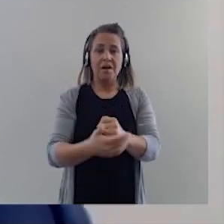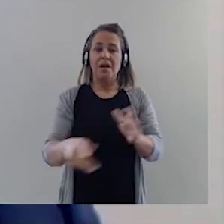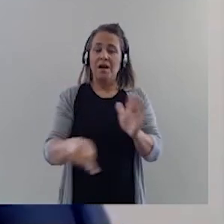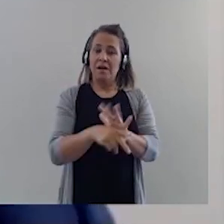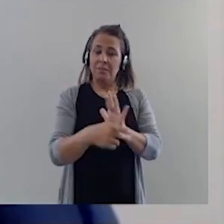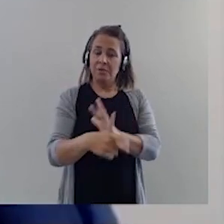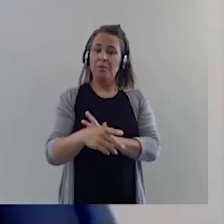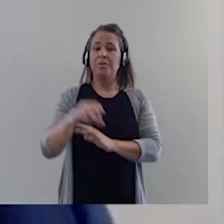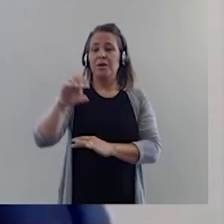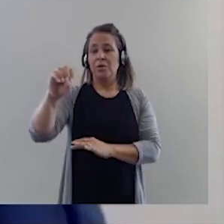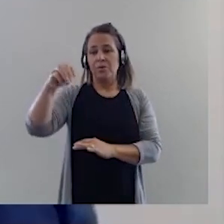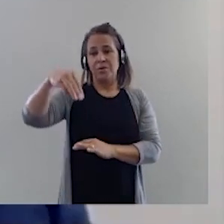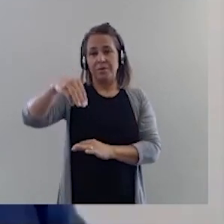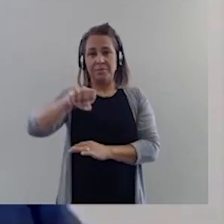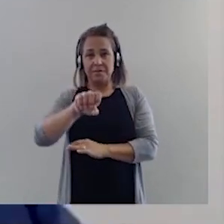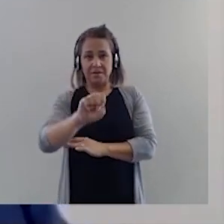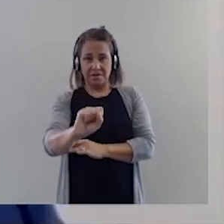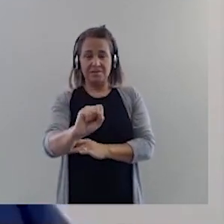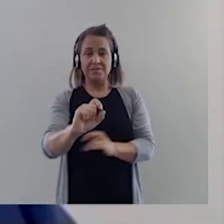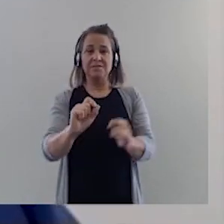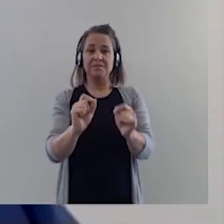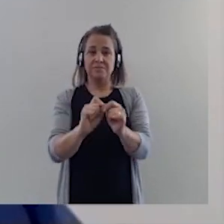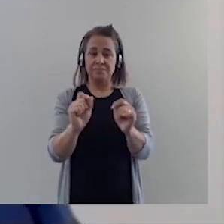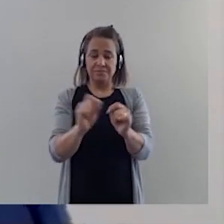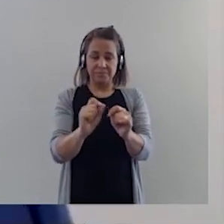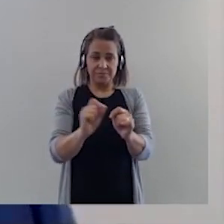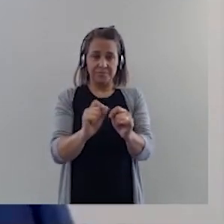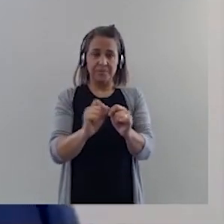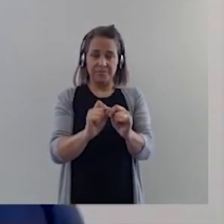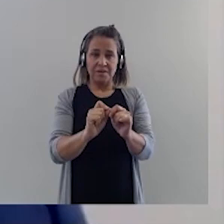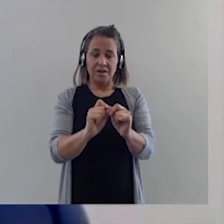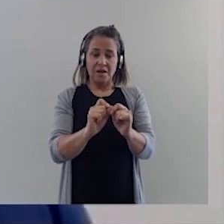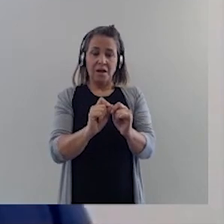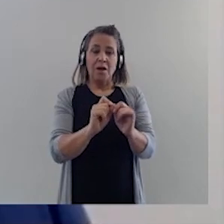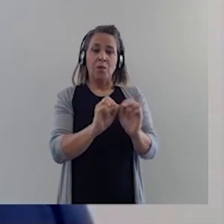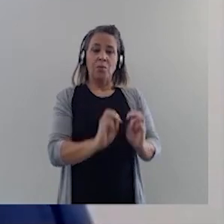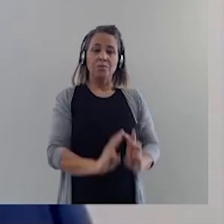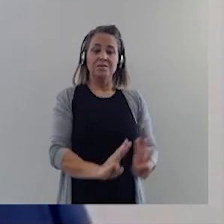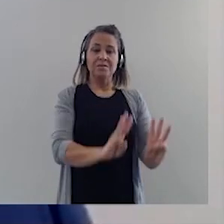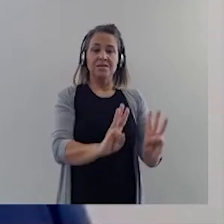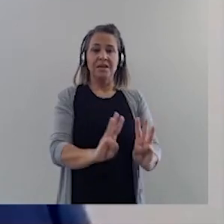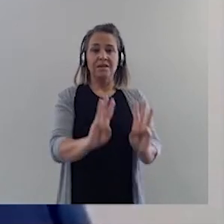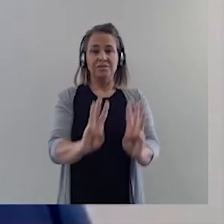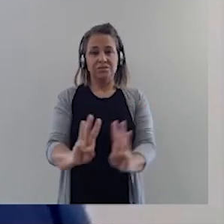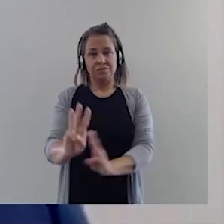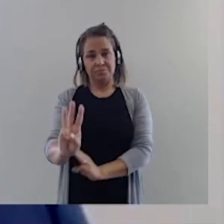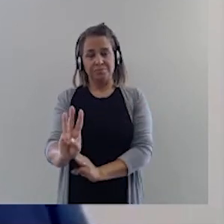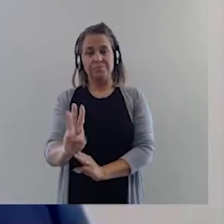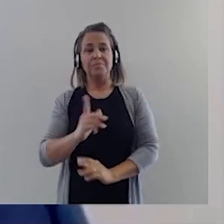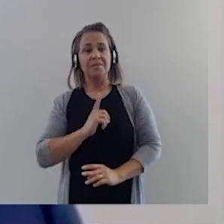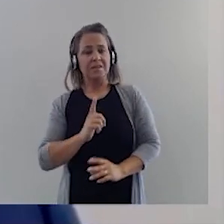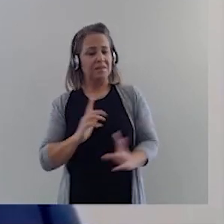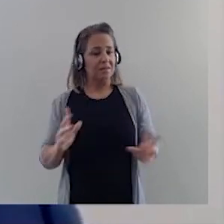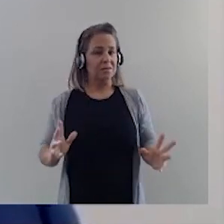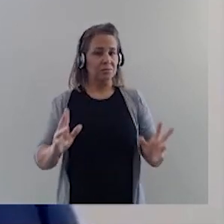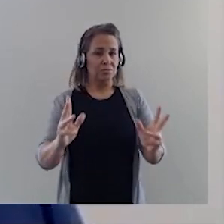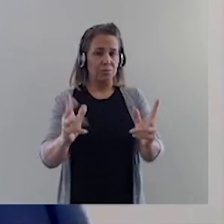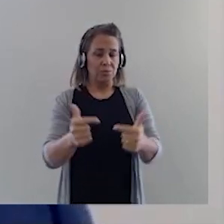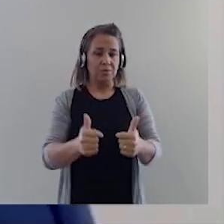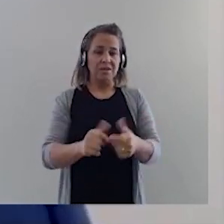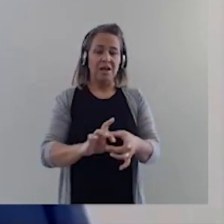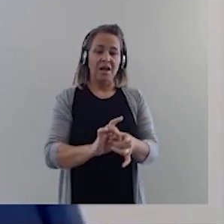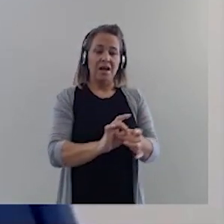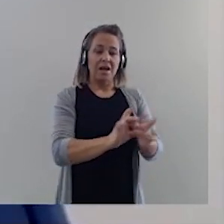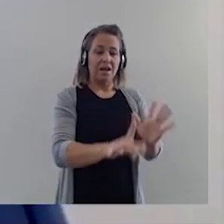de Saúde colocou também, a OMS colocou um site onde disponibiliza toda a